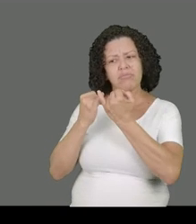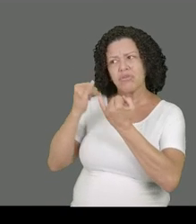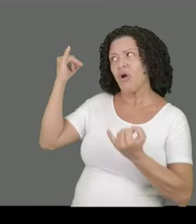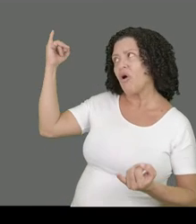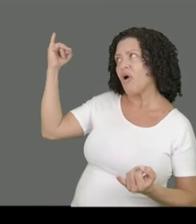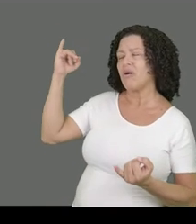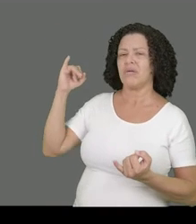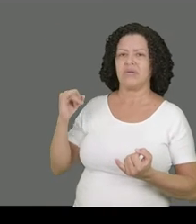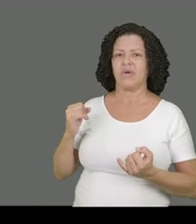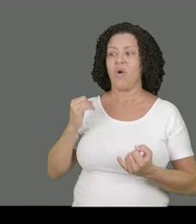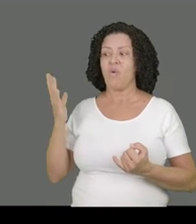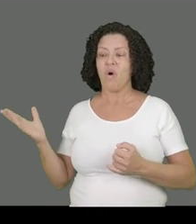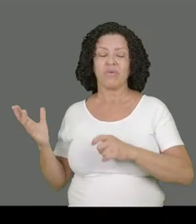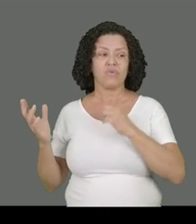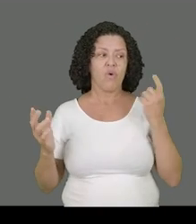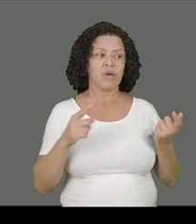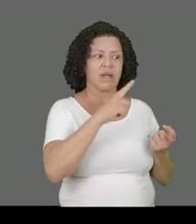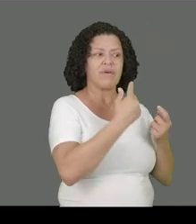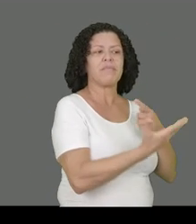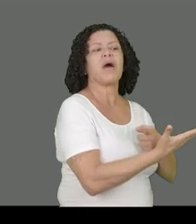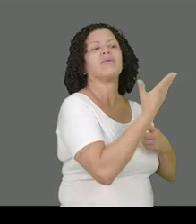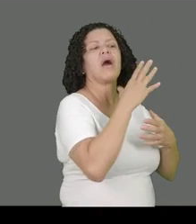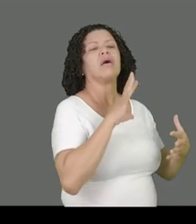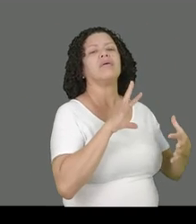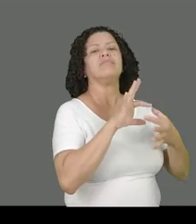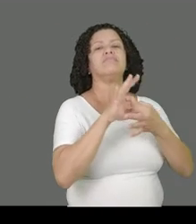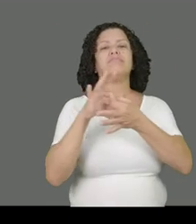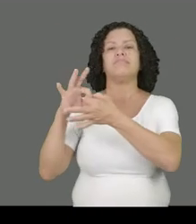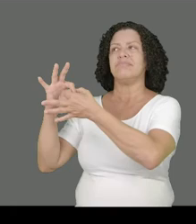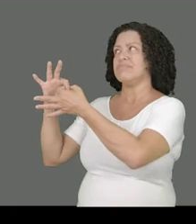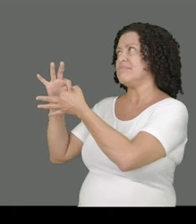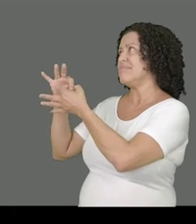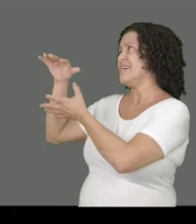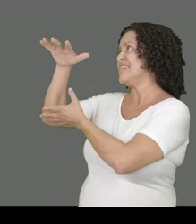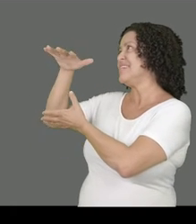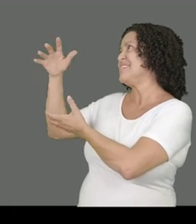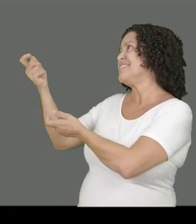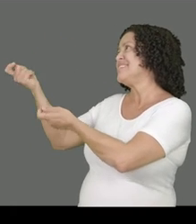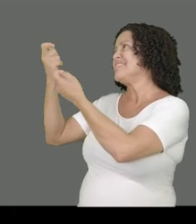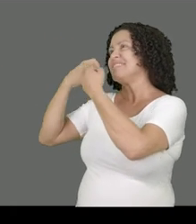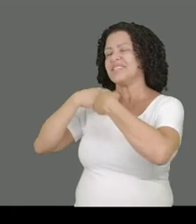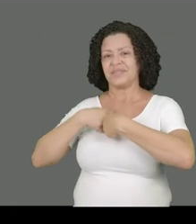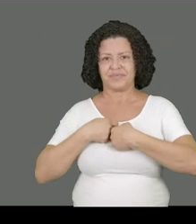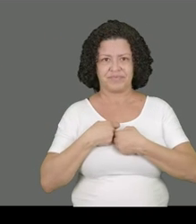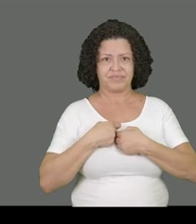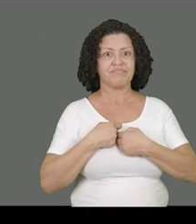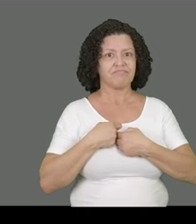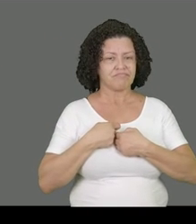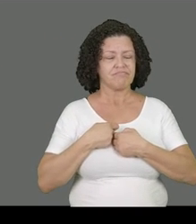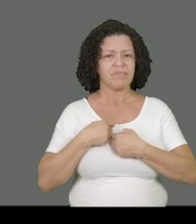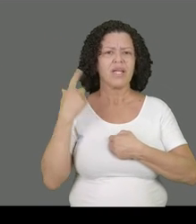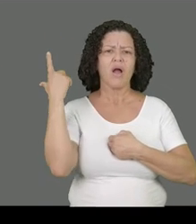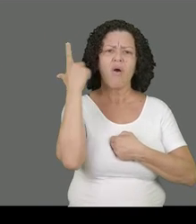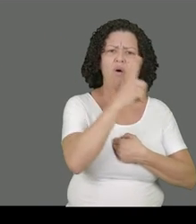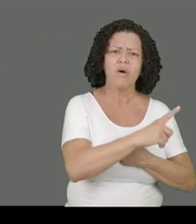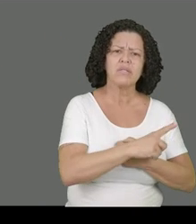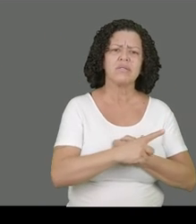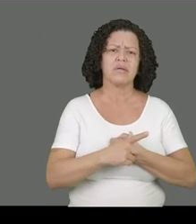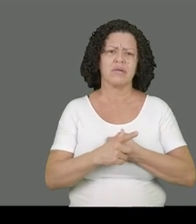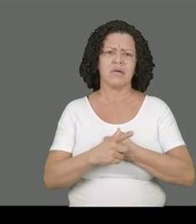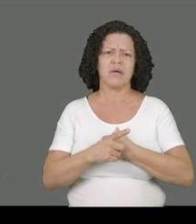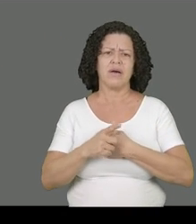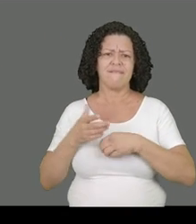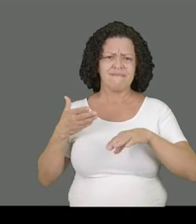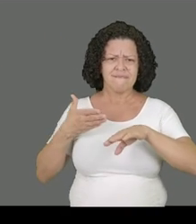existe só a ponte do outro que vai nos ajudar a nos conectar, a receber do mais alto, a